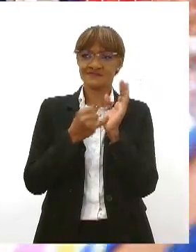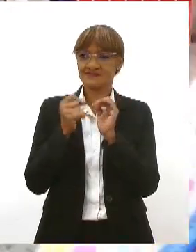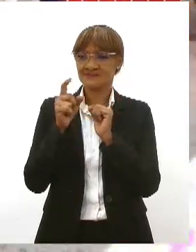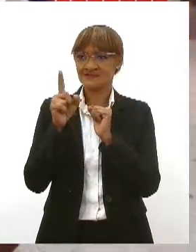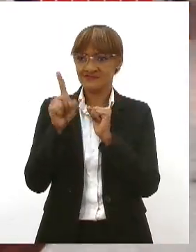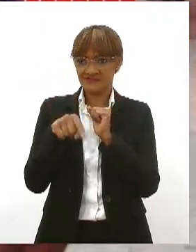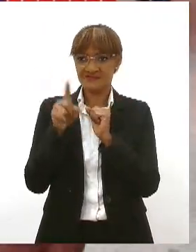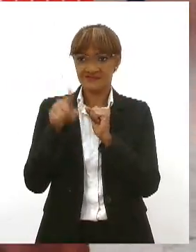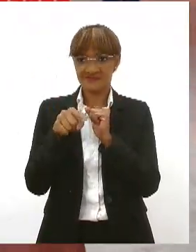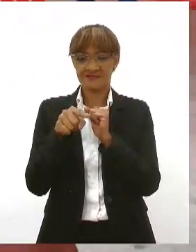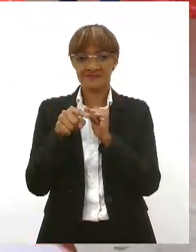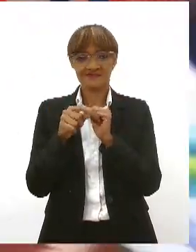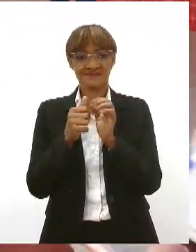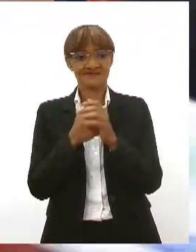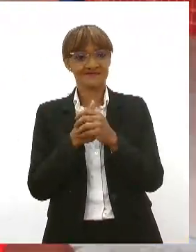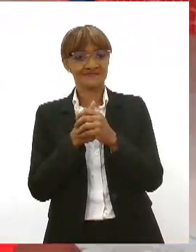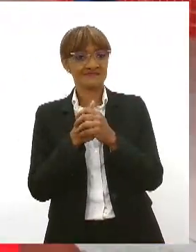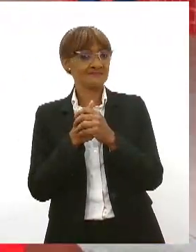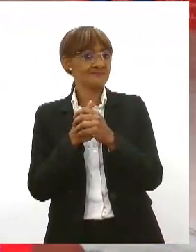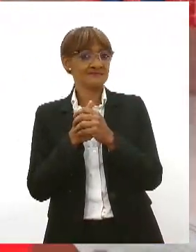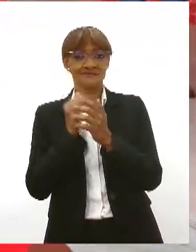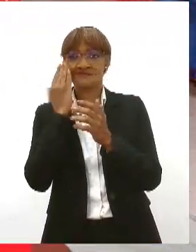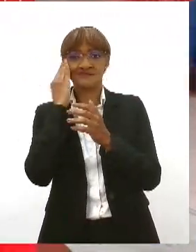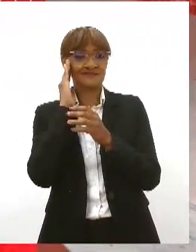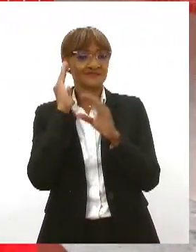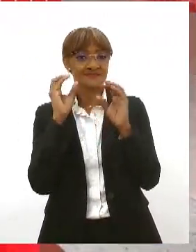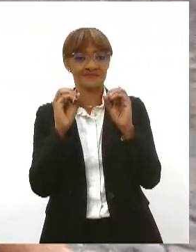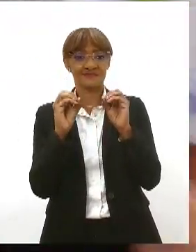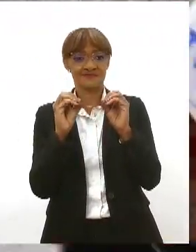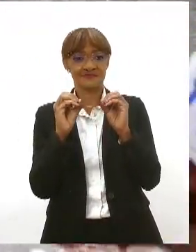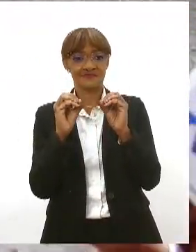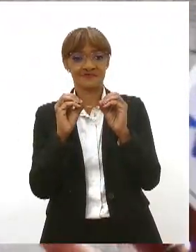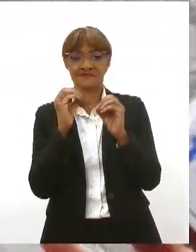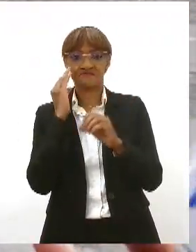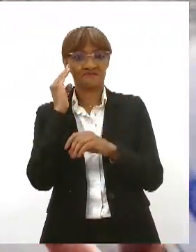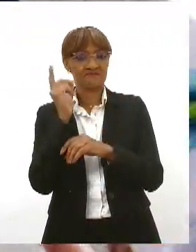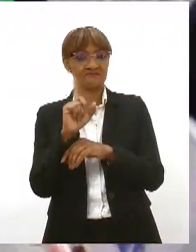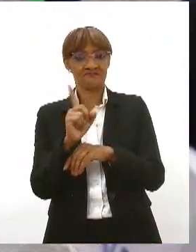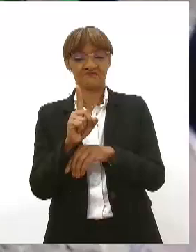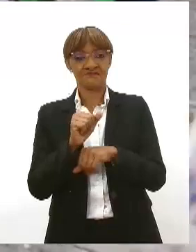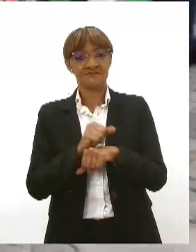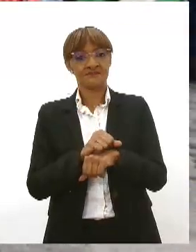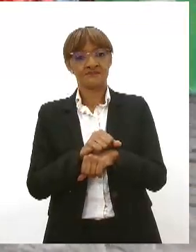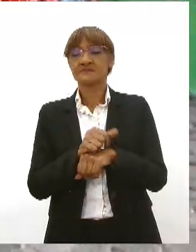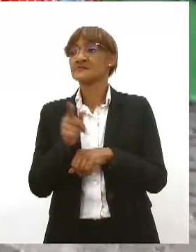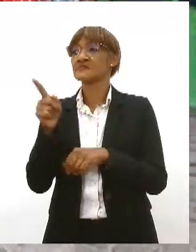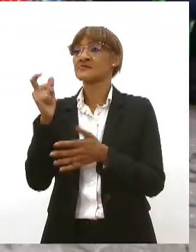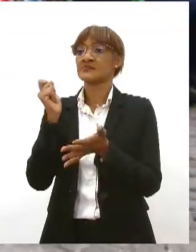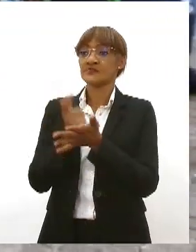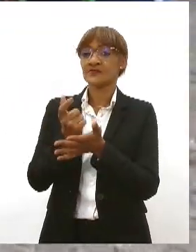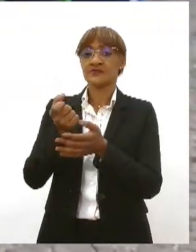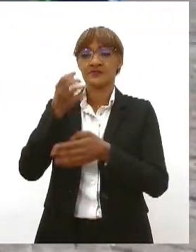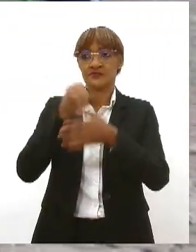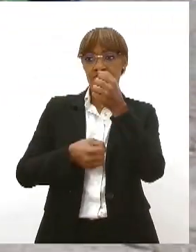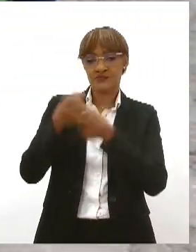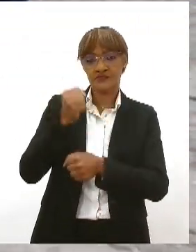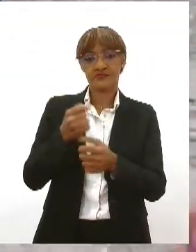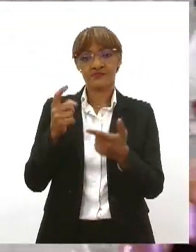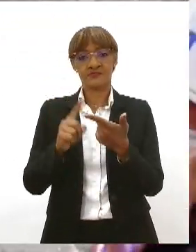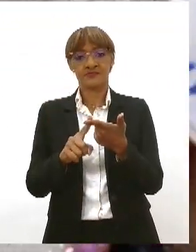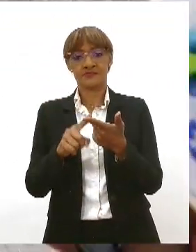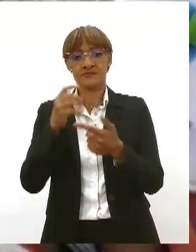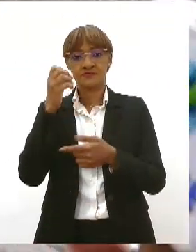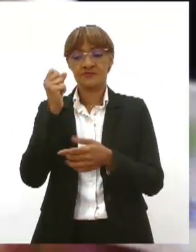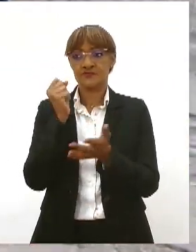aí. Eu não entendo nada, moça. Você sabe o que é? Não sei não, vou mentir. Você compra um leite, você compra um arroz, tem